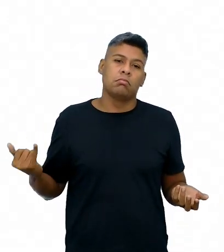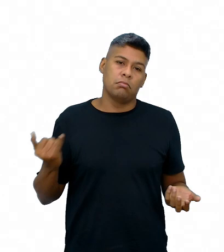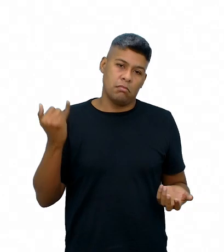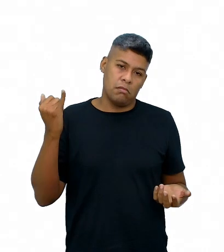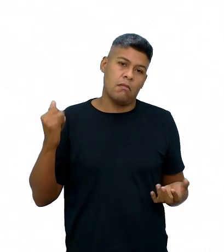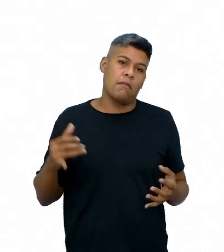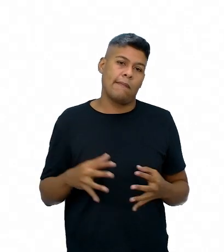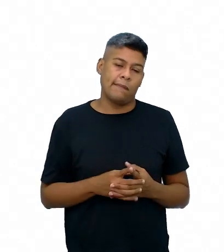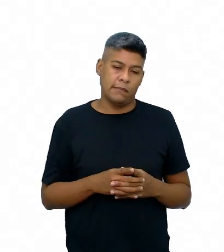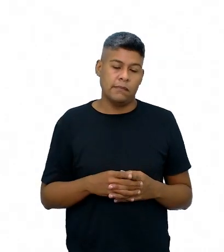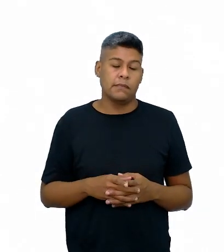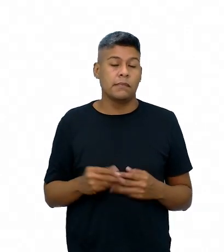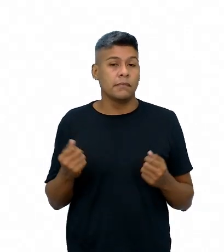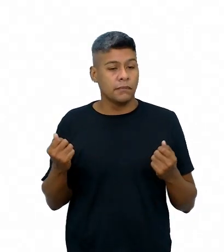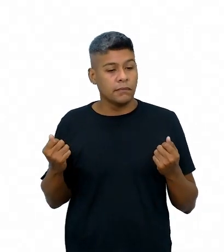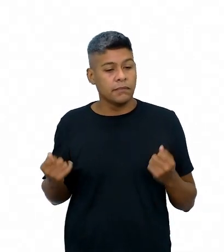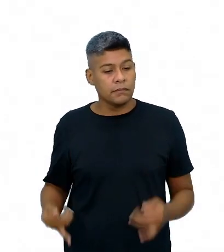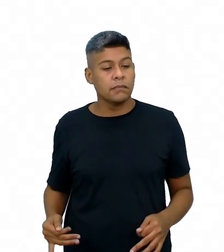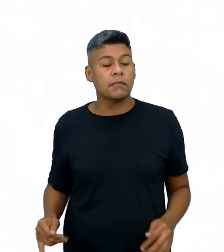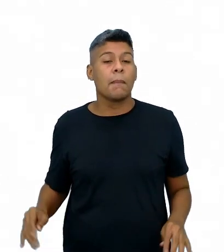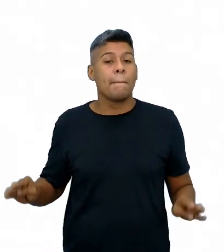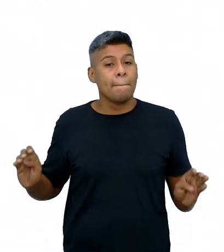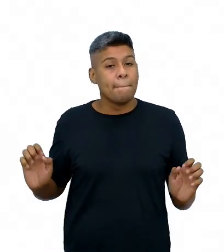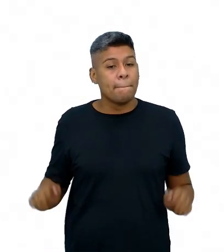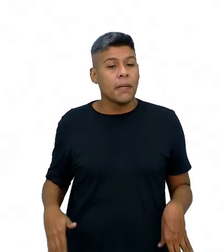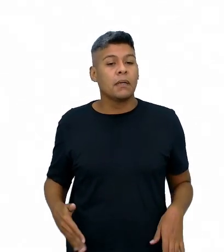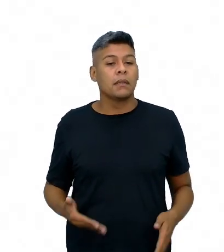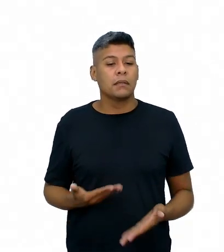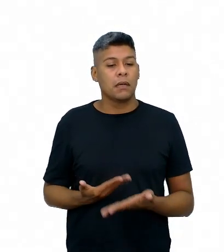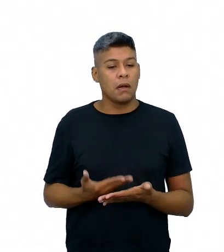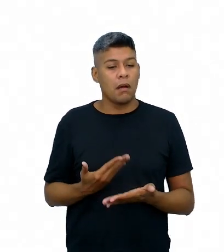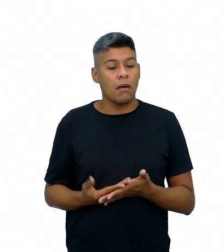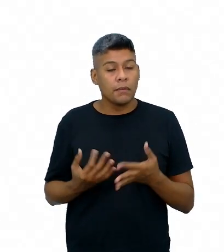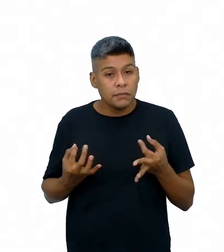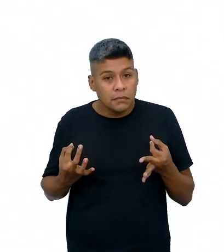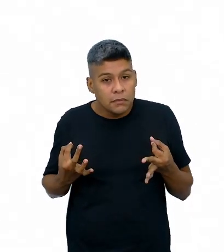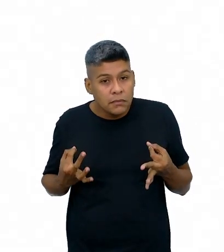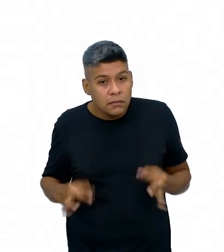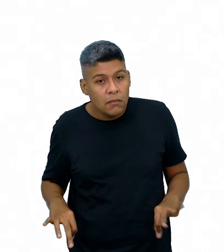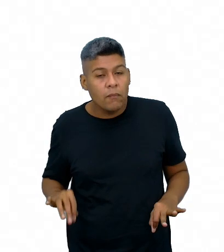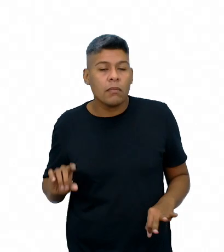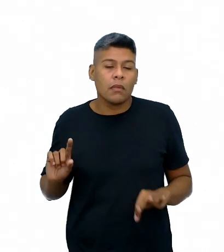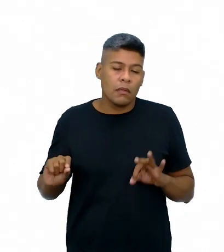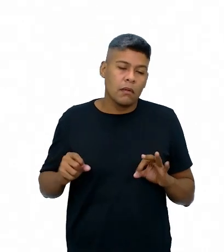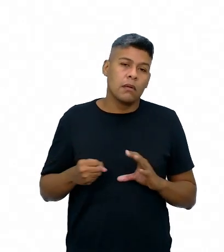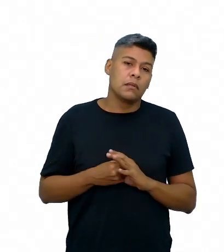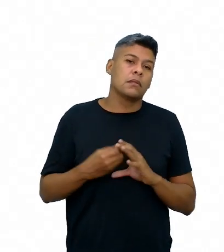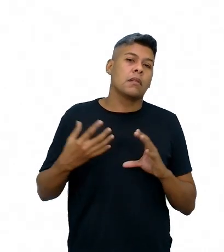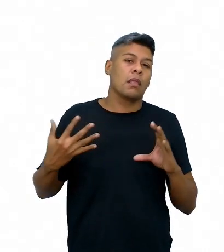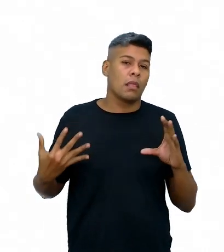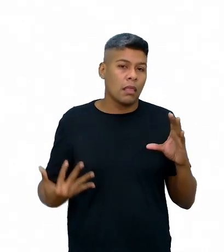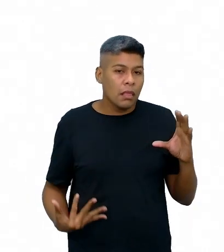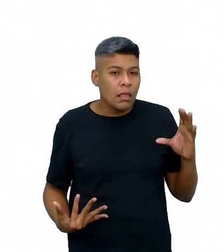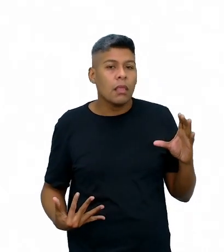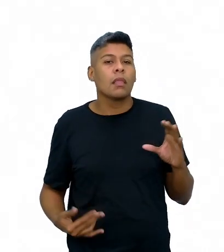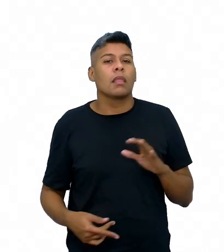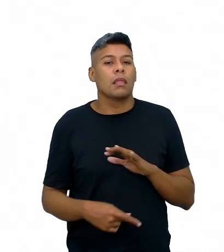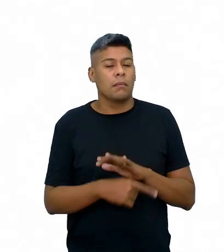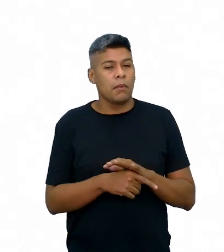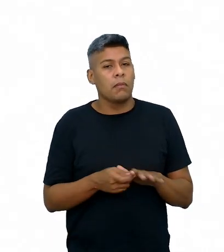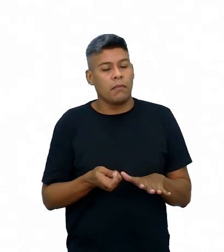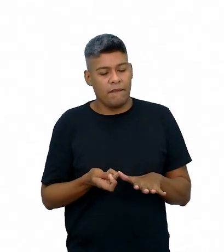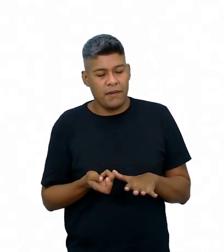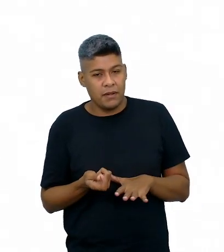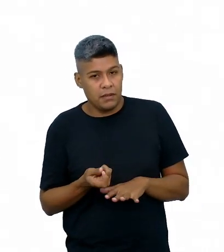Então, justifica-se muito bem uma aula pautada em características, em distinção de fake